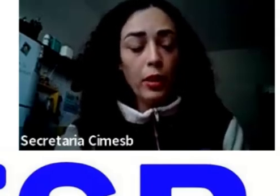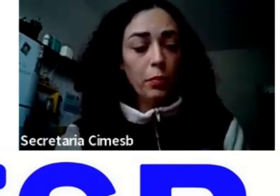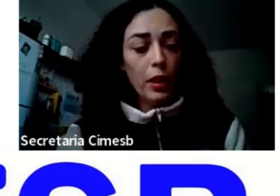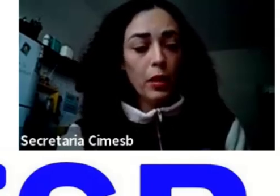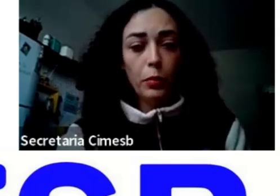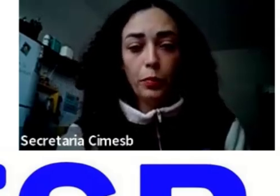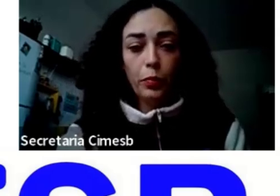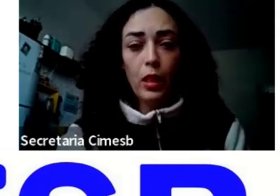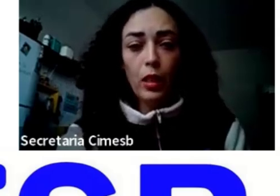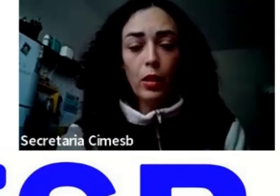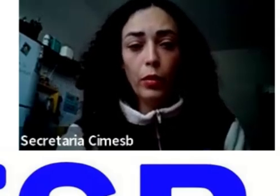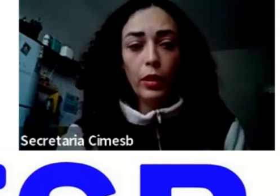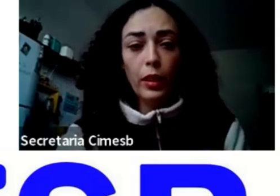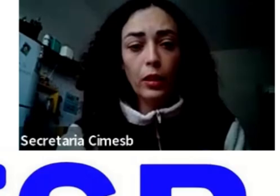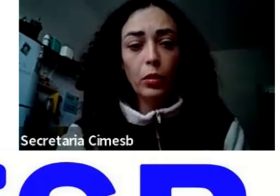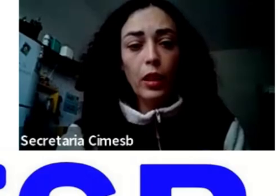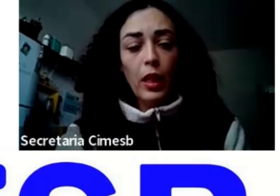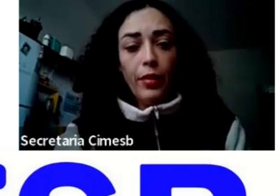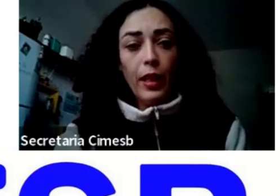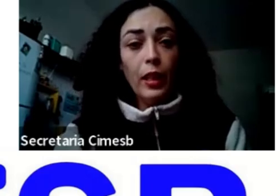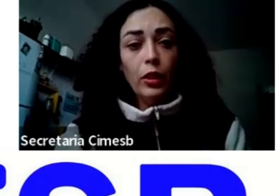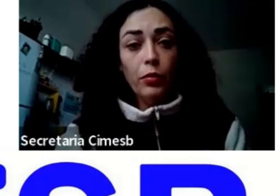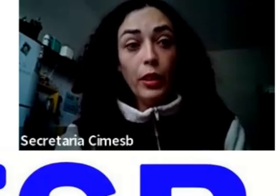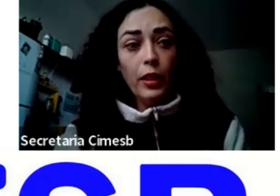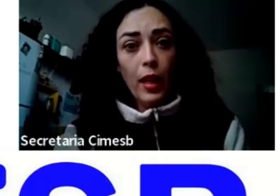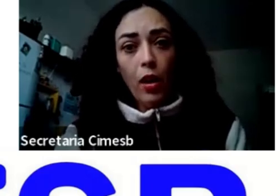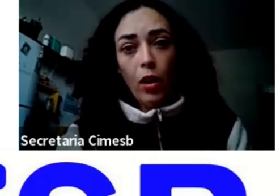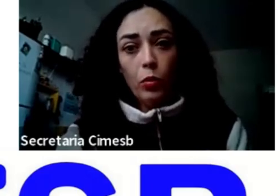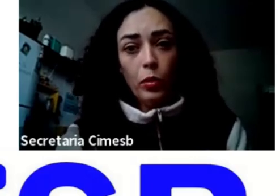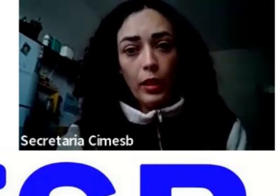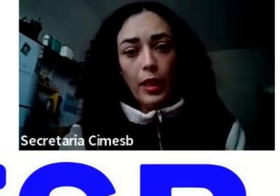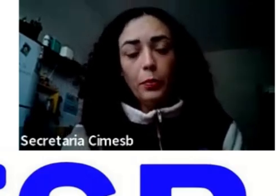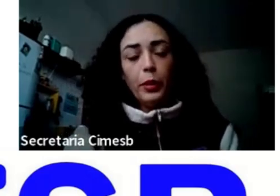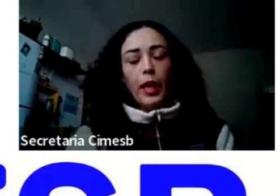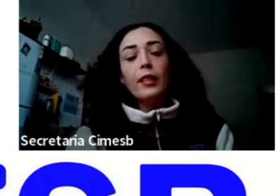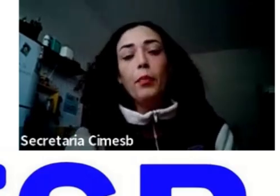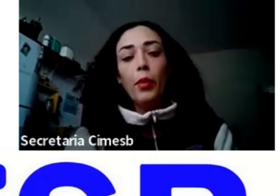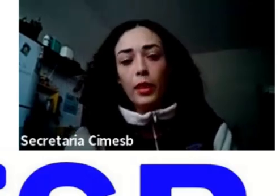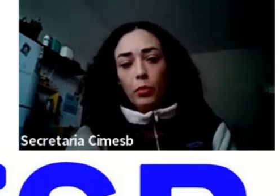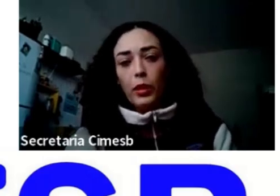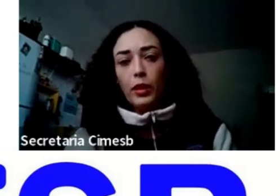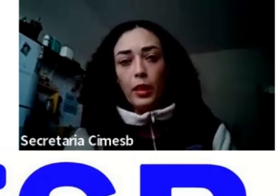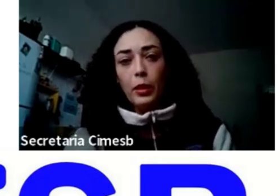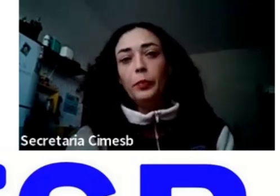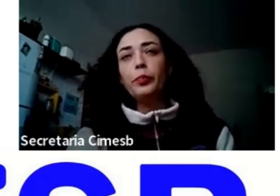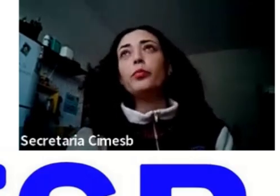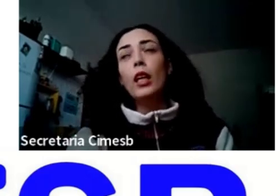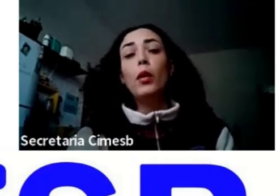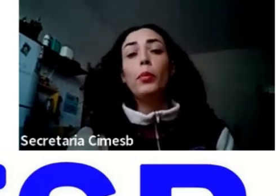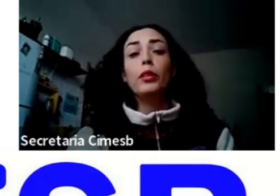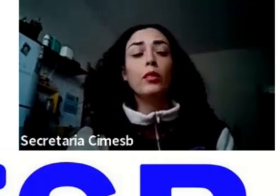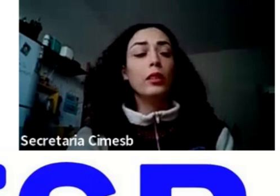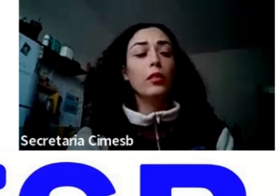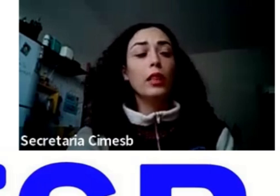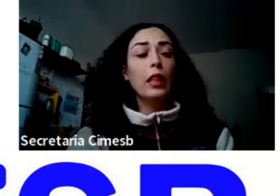um debate mesmo, e conversando referente. Vou ensinar alguns sinais, porque essa pós-graduação,